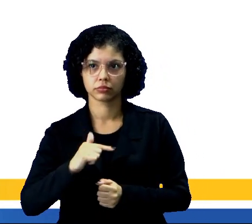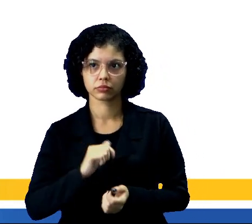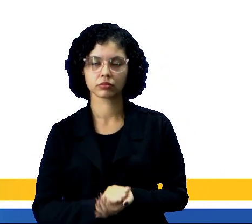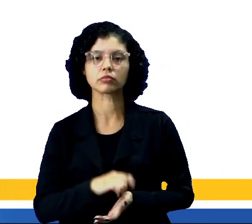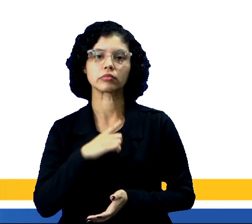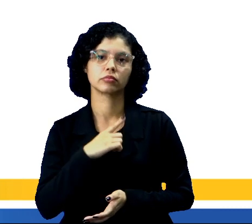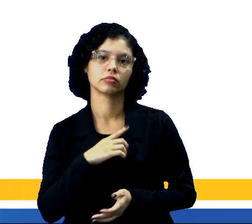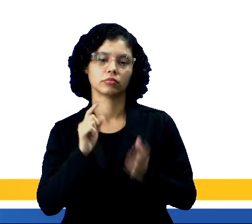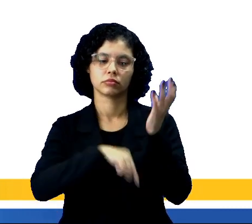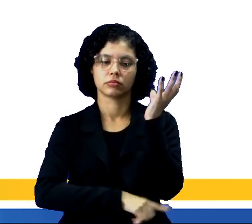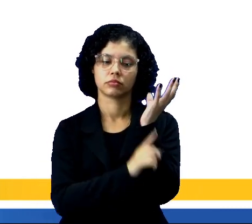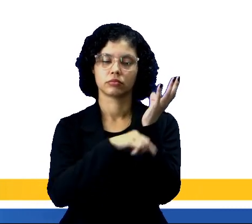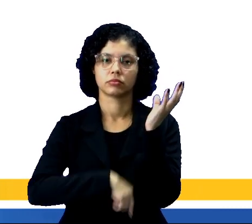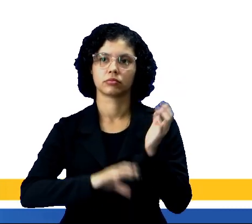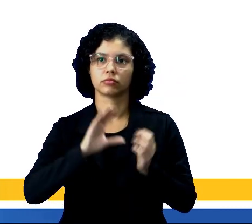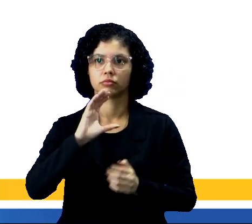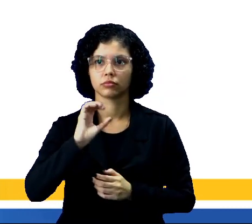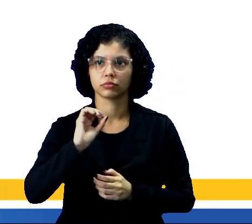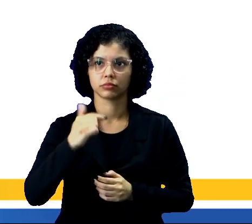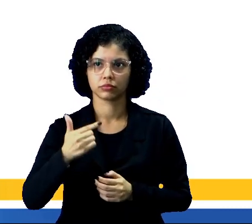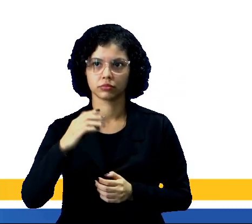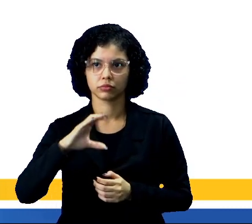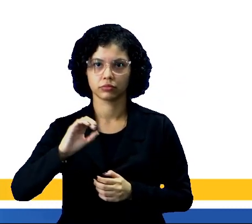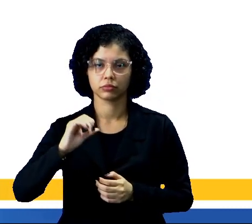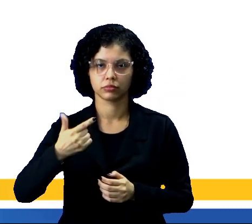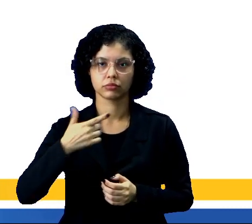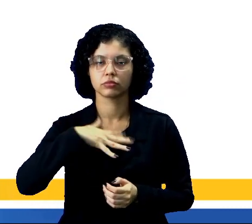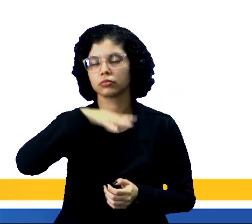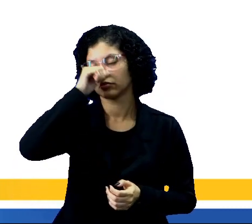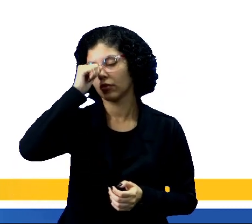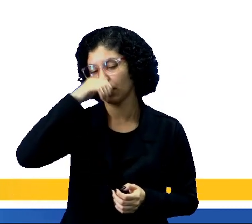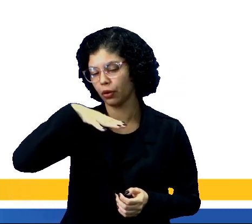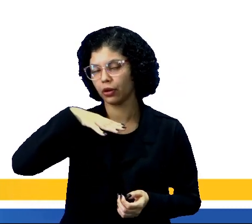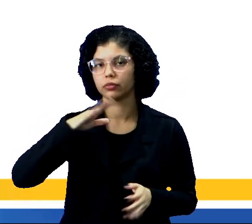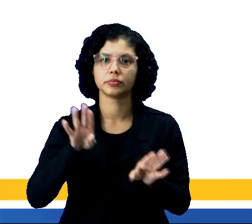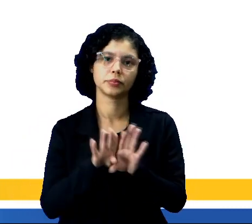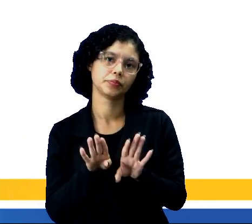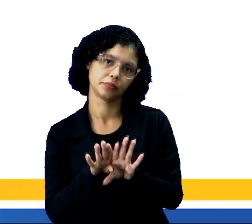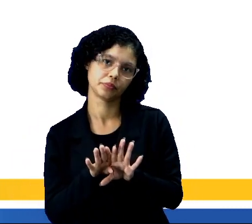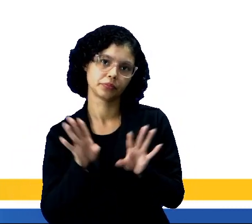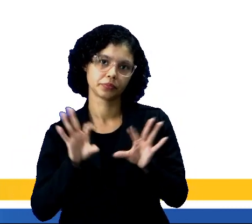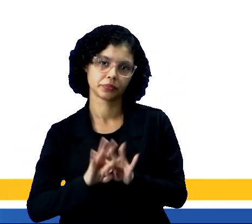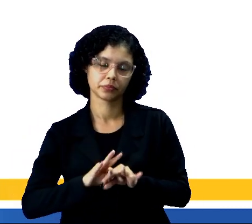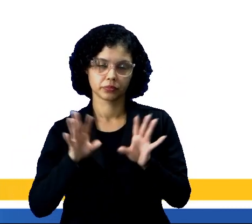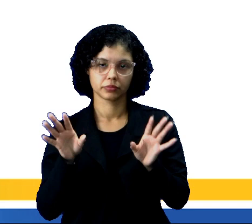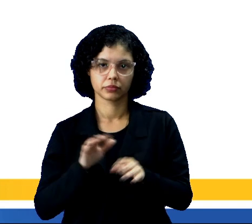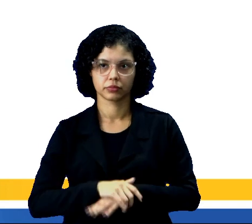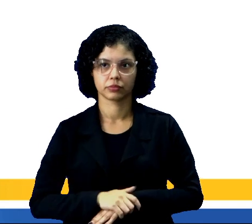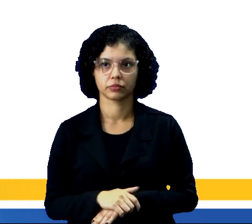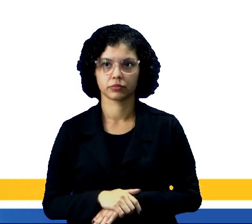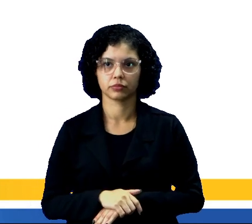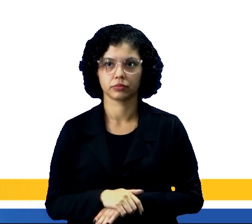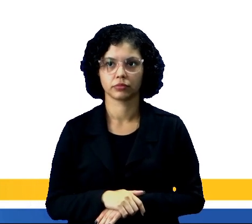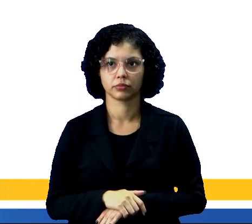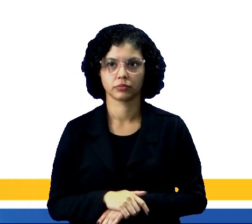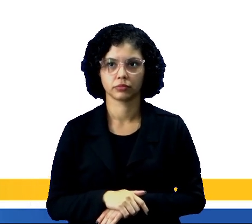temos fotossíntese, oxigênio, respiração e liberação novamente do dióxido de carbono.